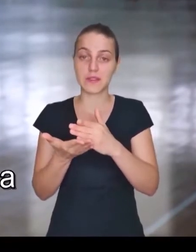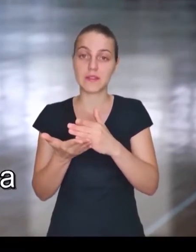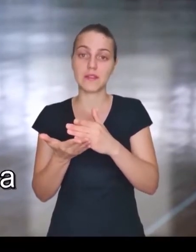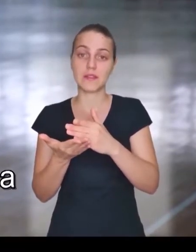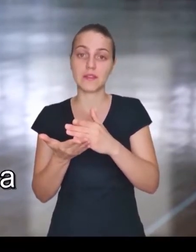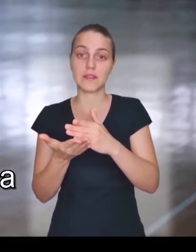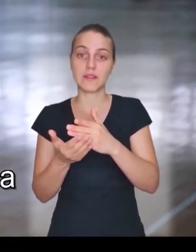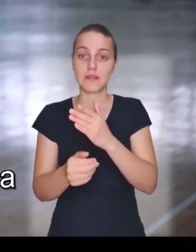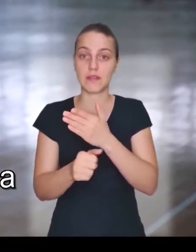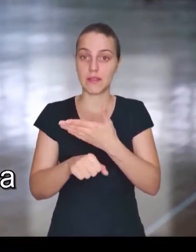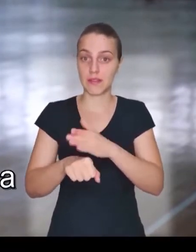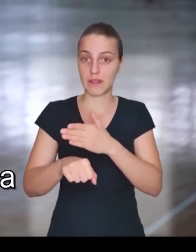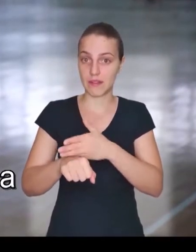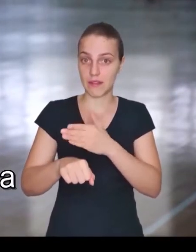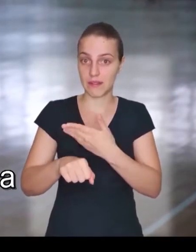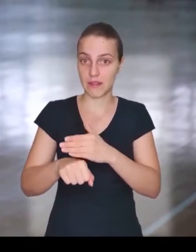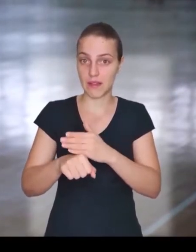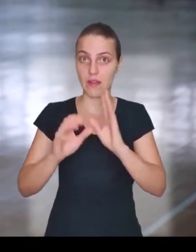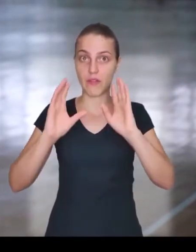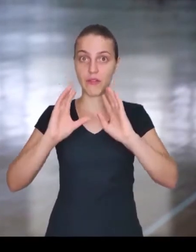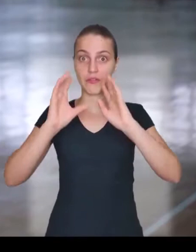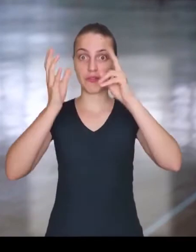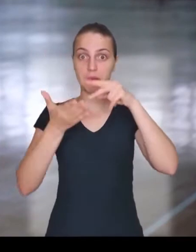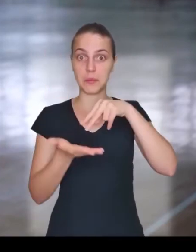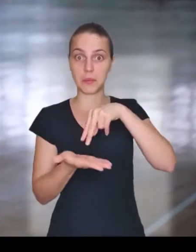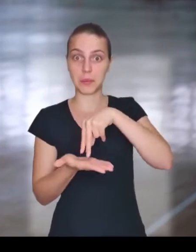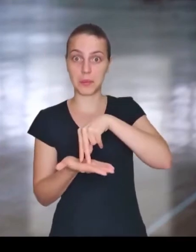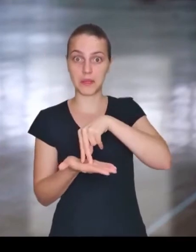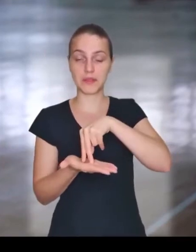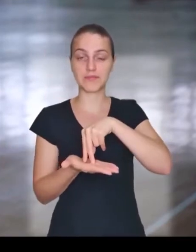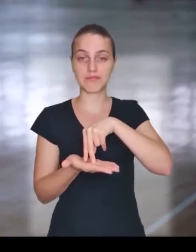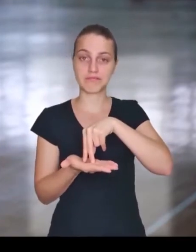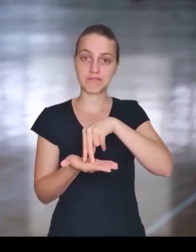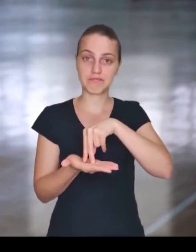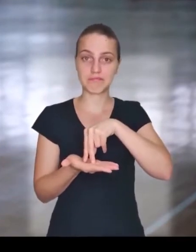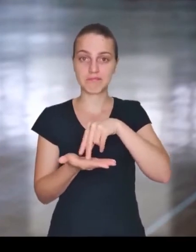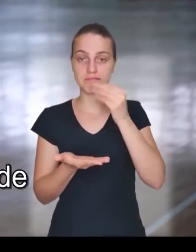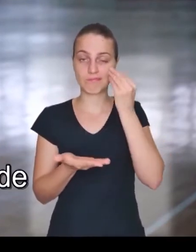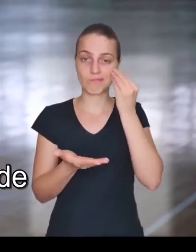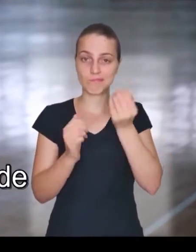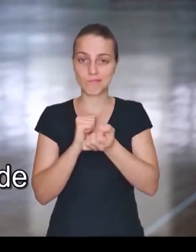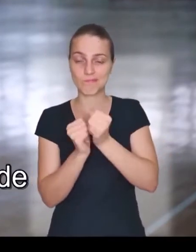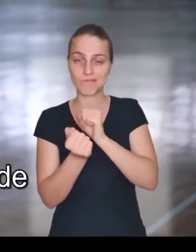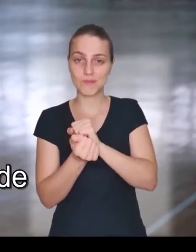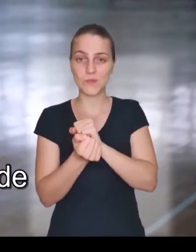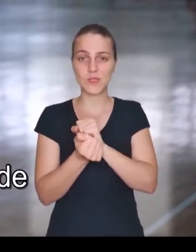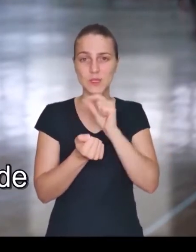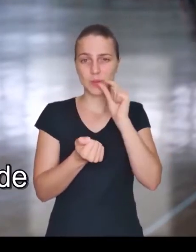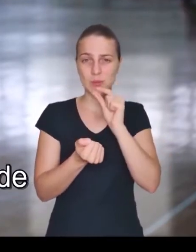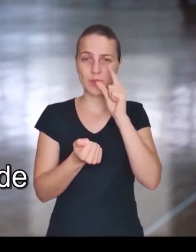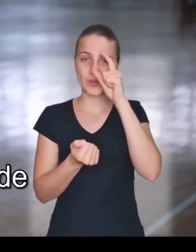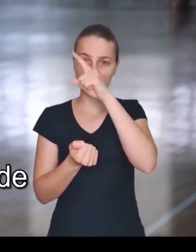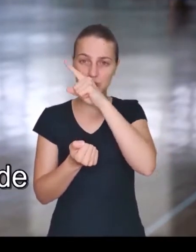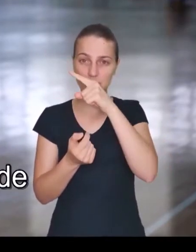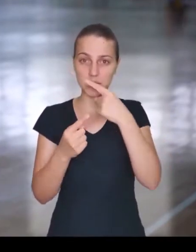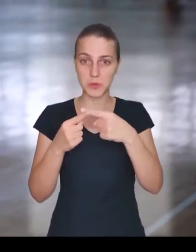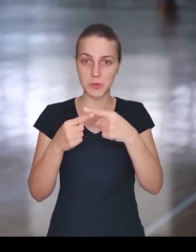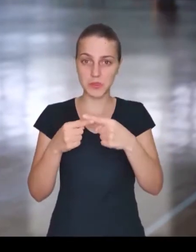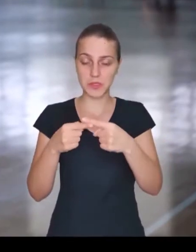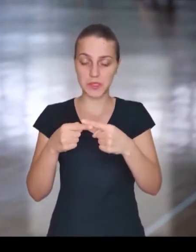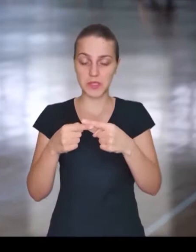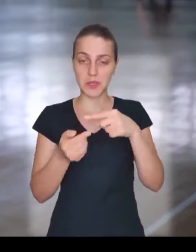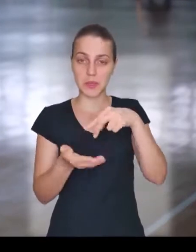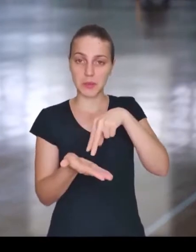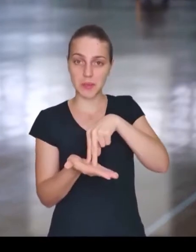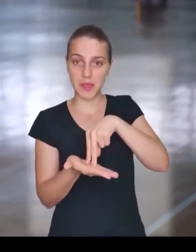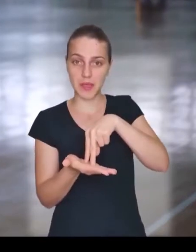tem a modalidade paralímpica de vôlei em pé, mas ainda tinha um pouco de dificuldade por causa da minha prótese, não era uma